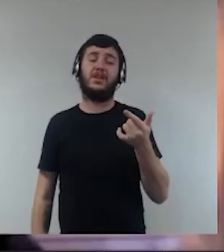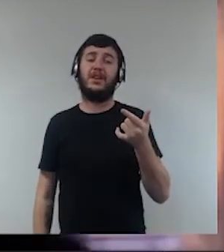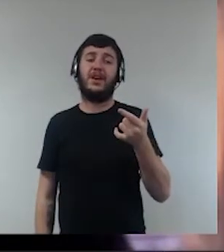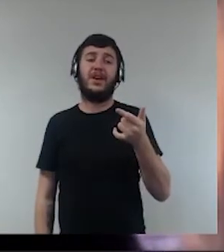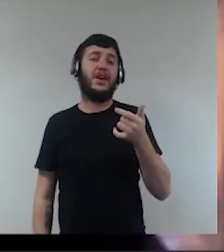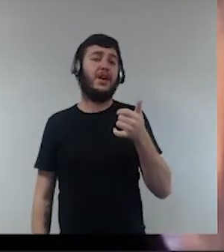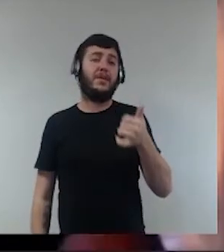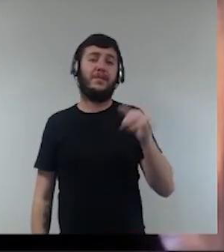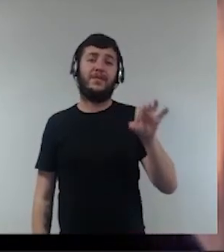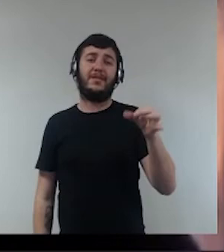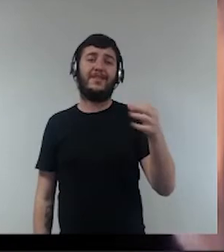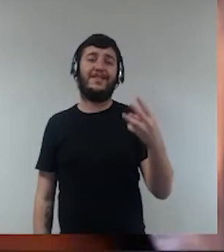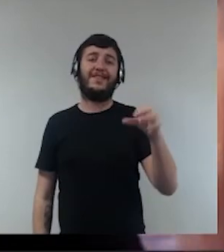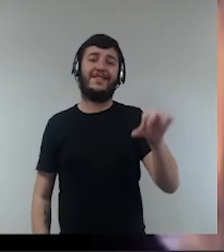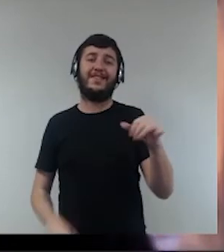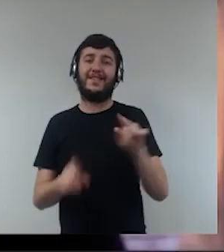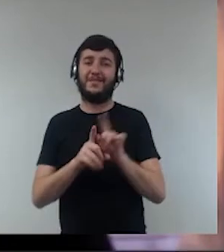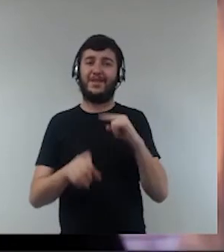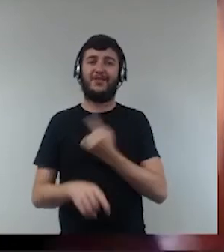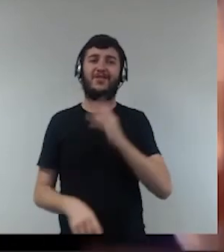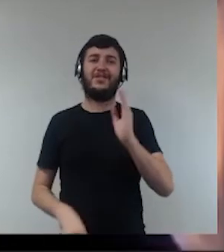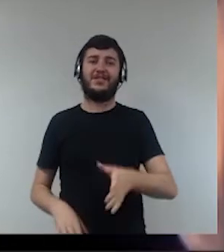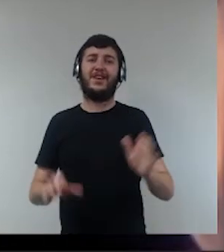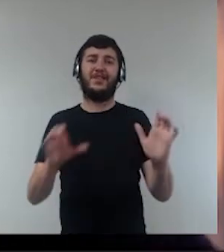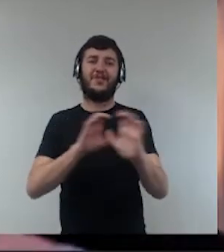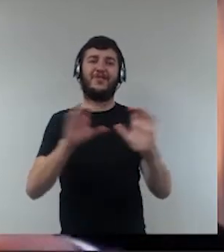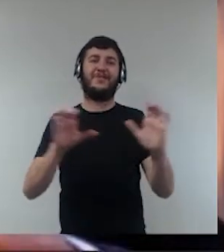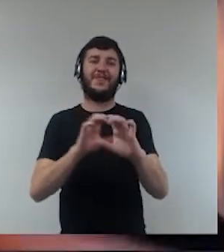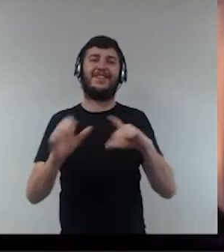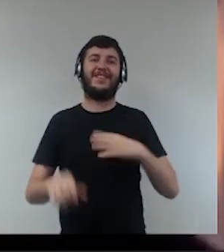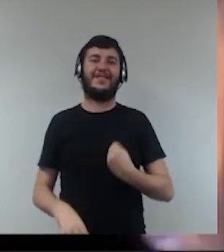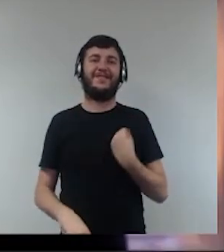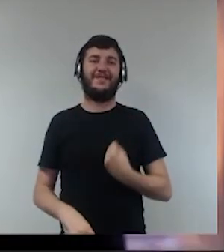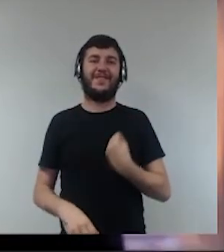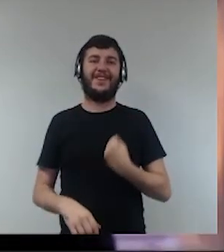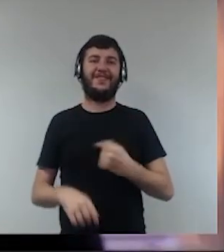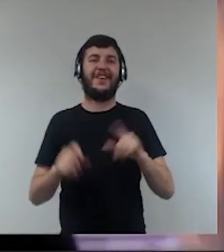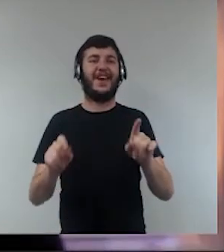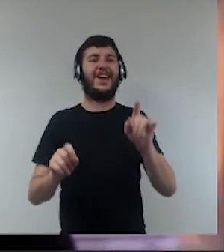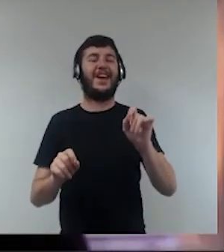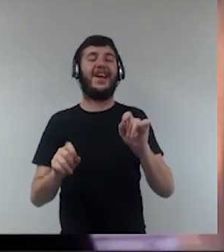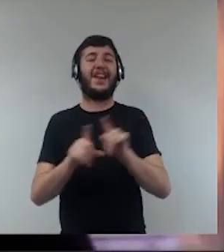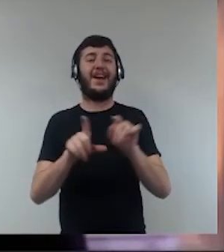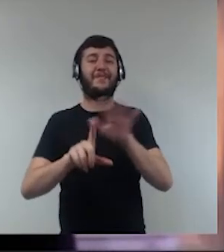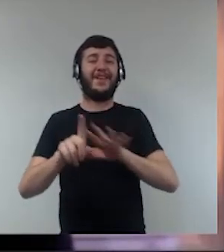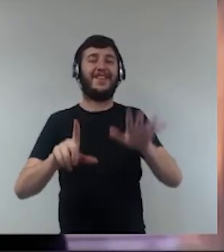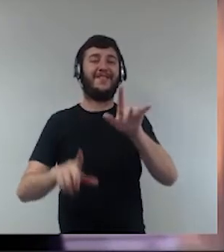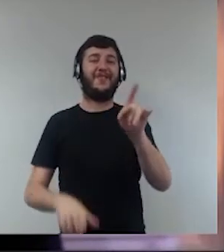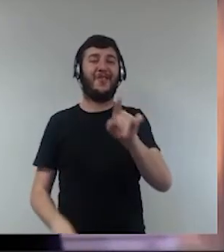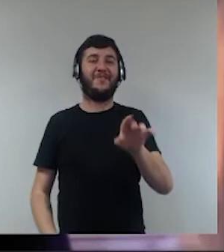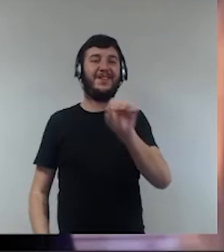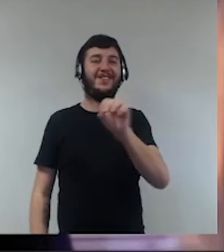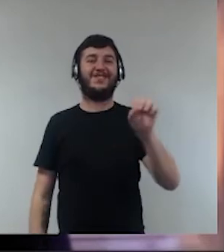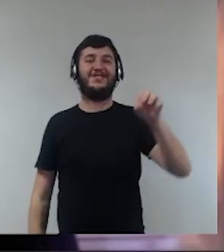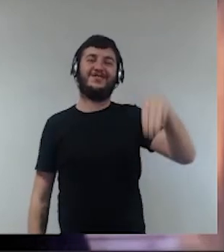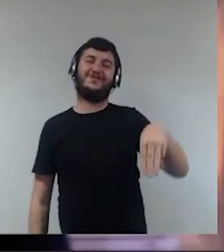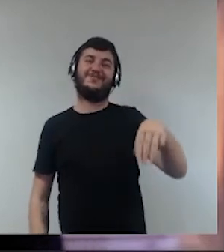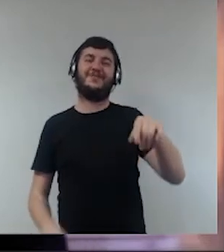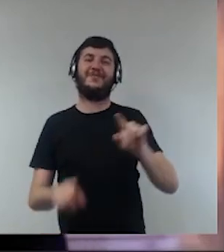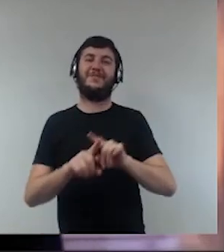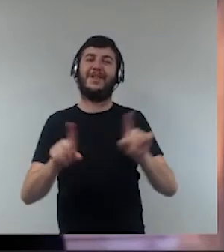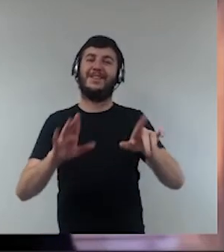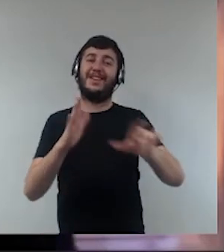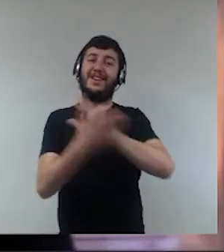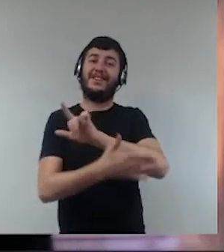completamente diferente. Nós estamos aqui nos comunicando via Zoom, com praticamente toda a advocacia. Nós nos comunicamos antes